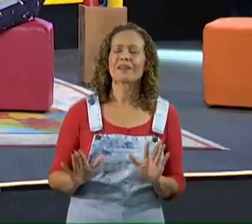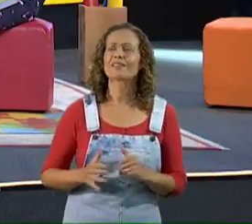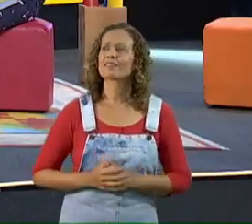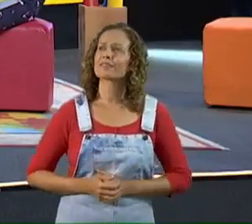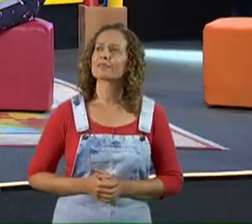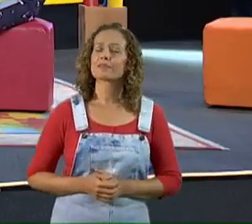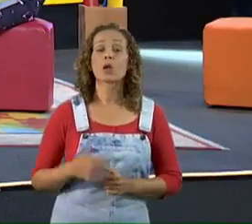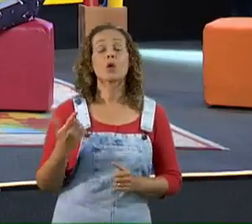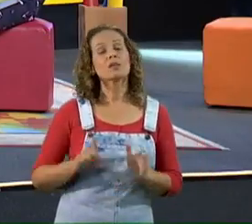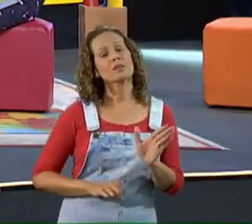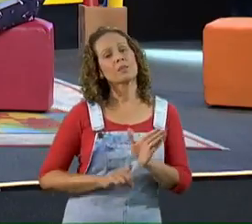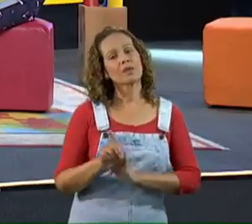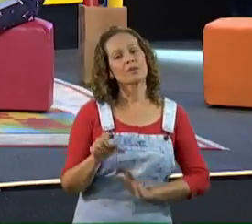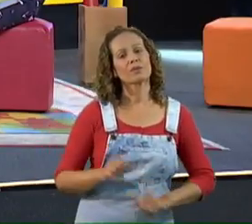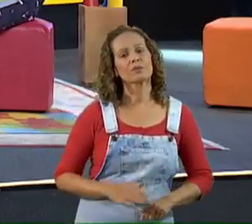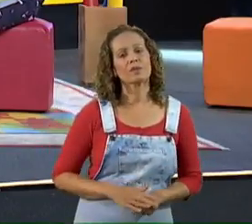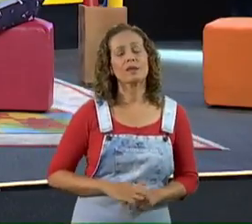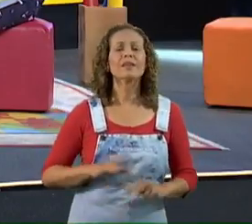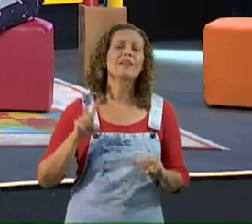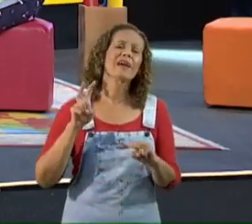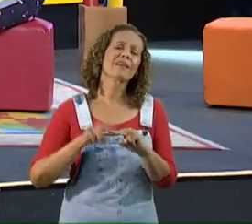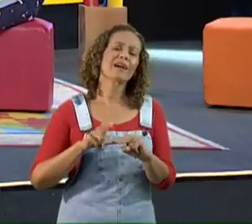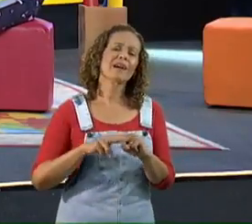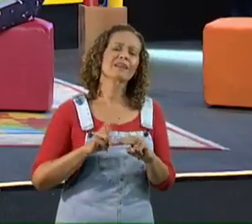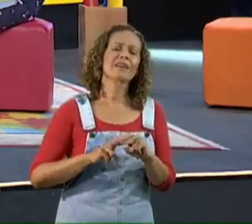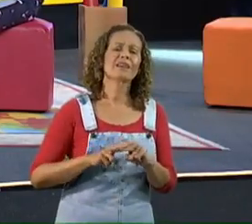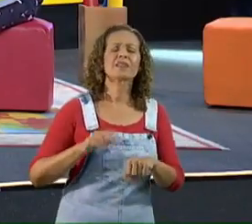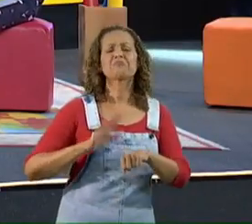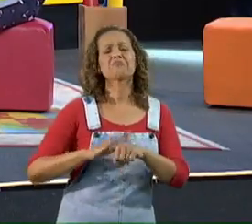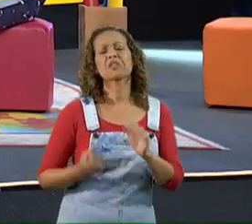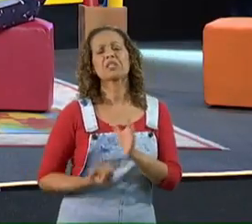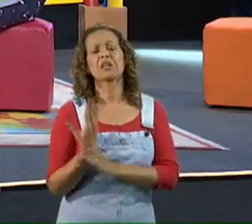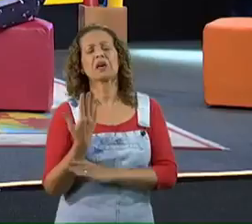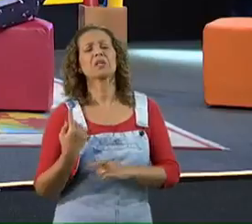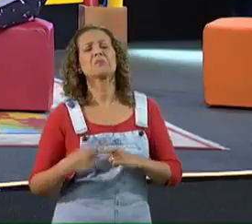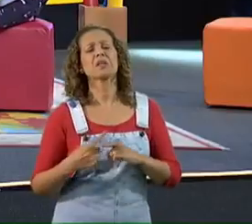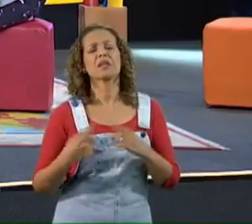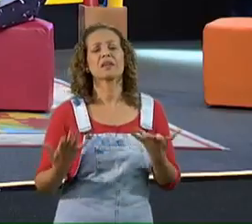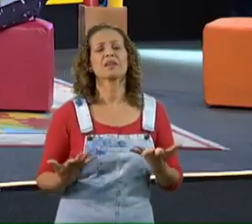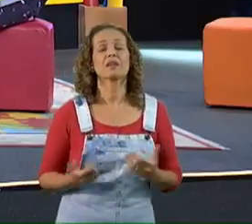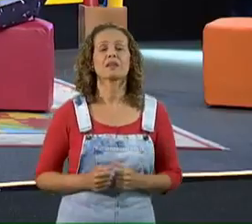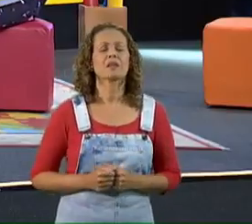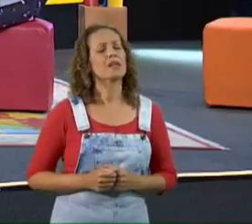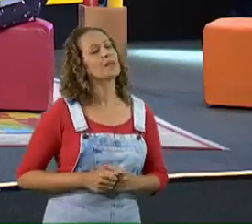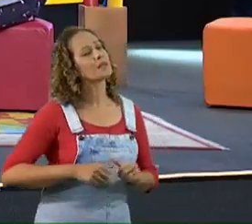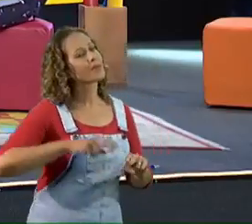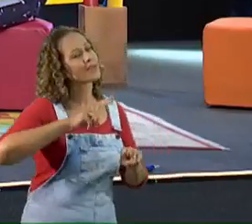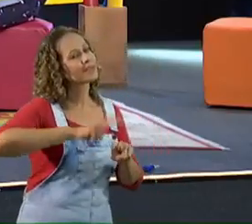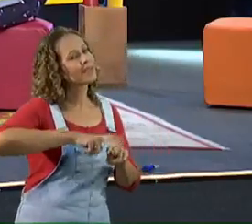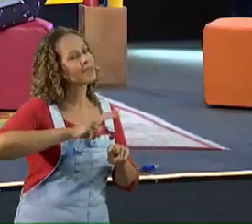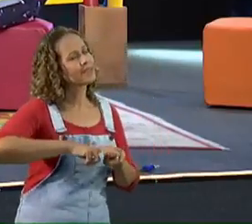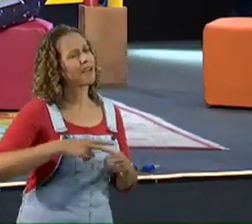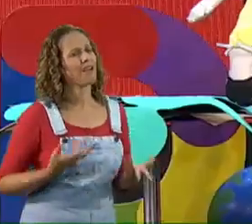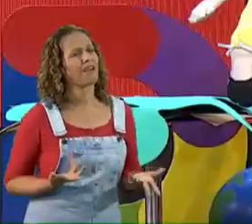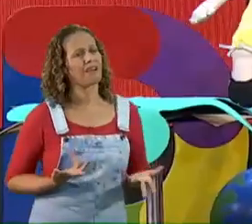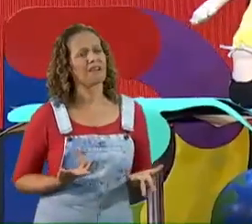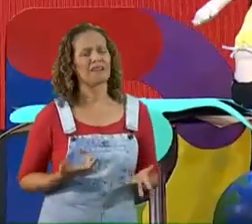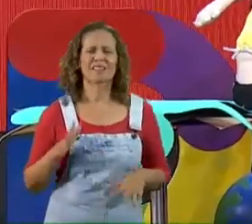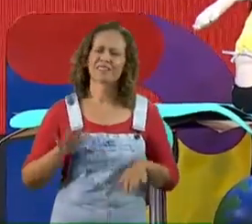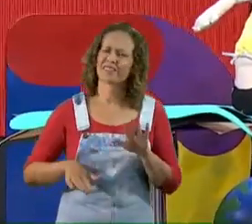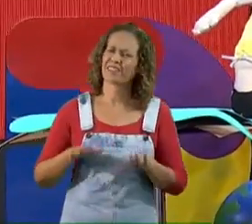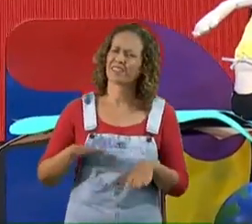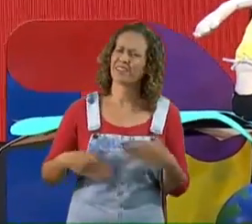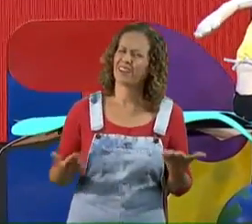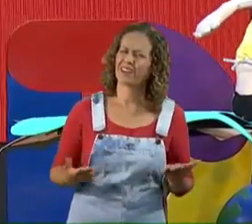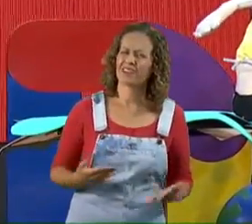outra pergunta, e essa cadeira? Para sentar. Foi criada? Para sentar? Uhum. Será?